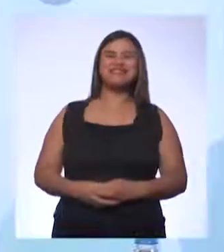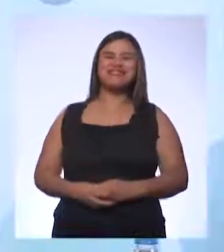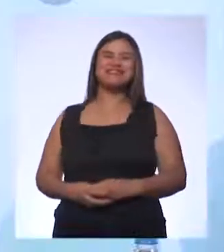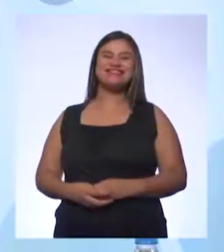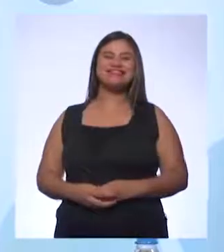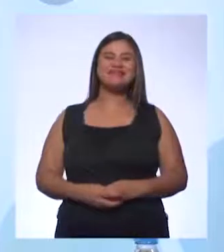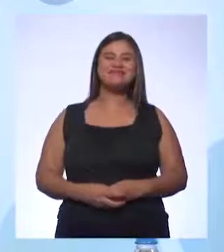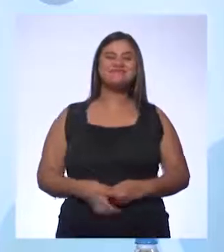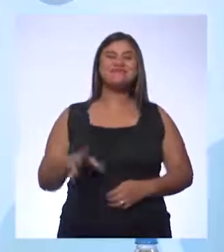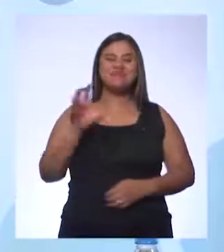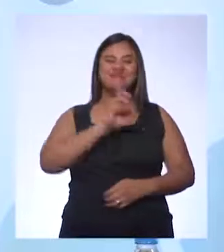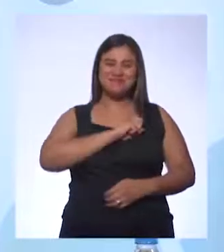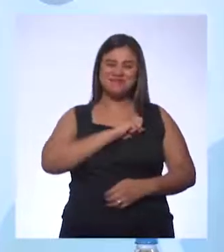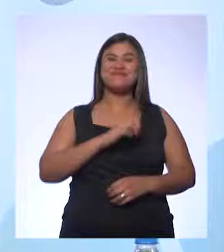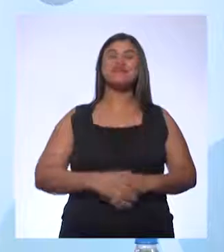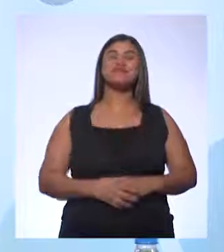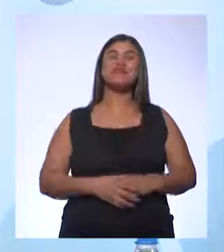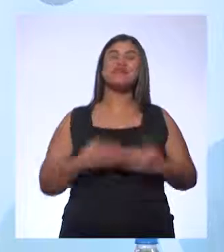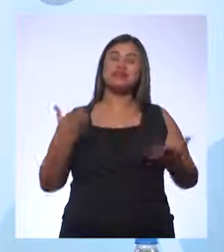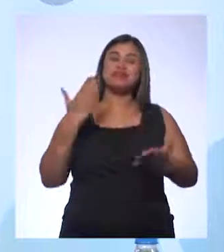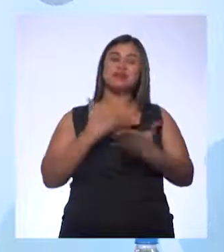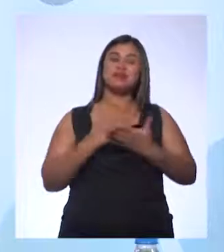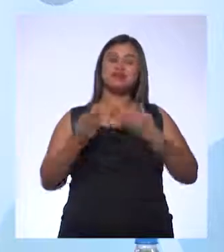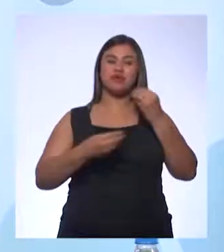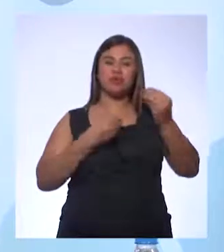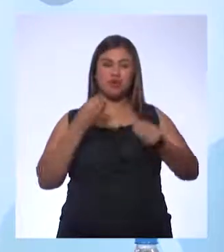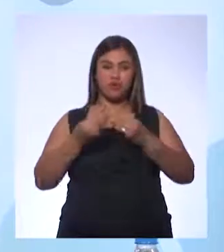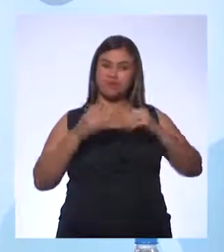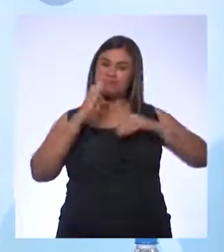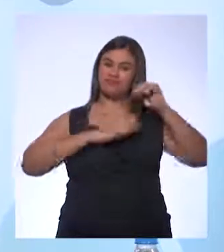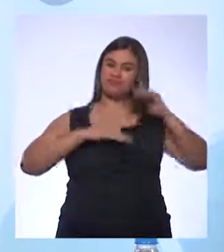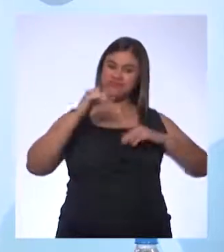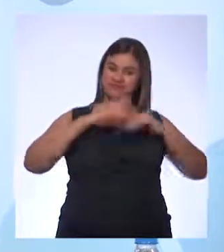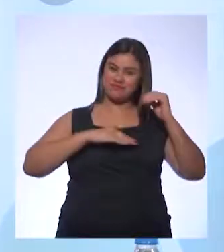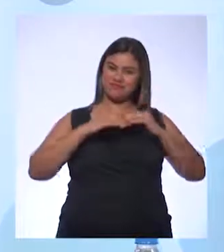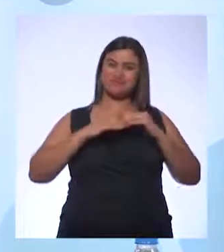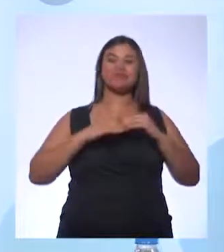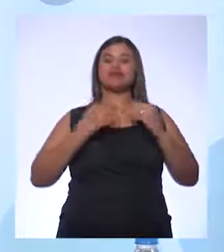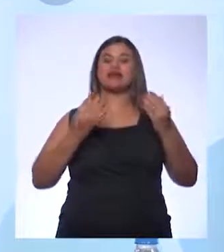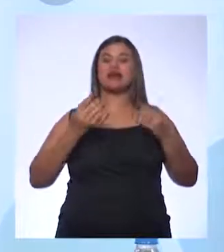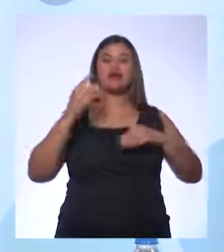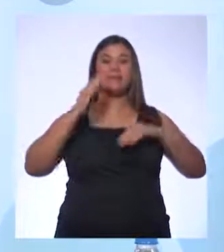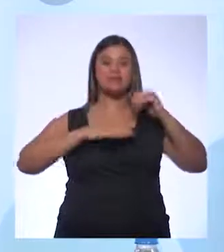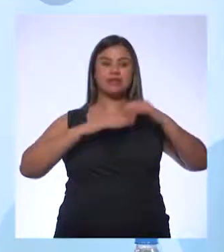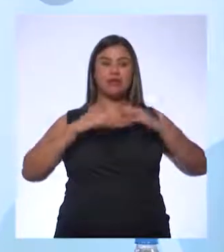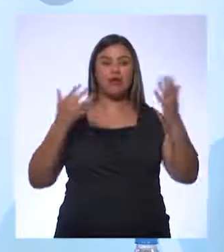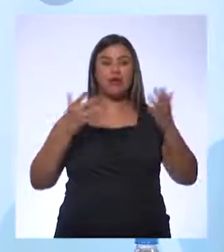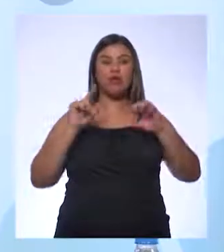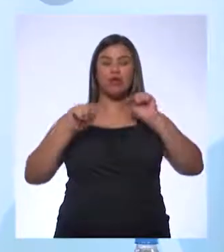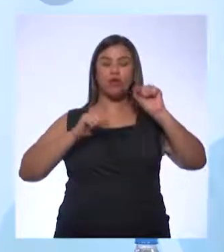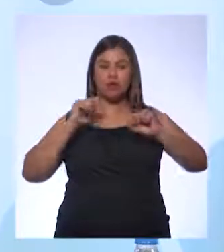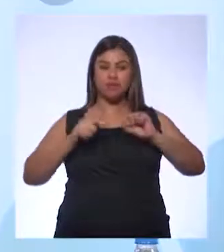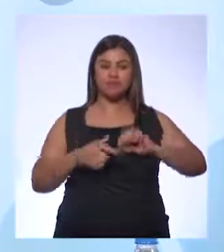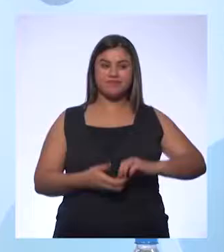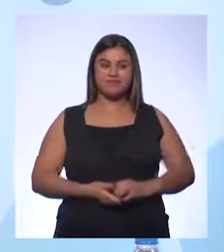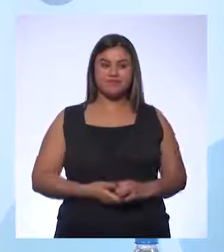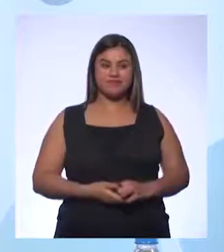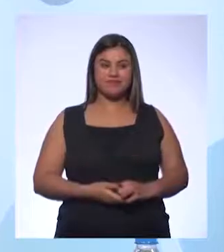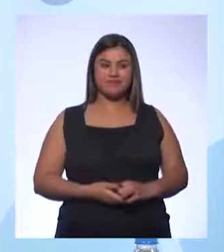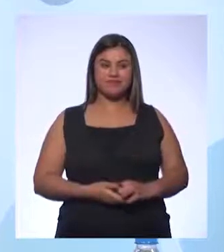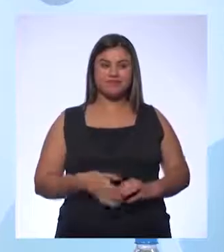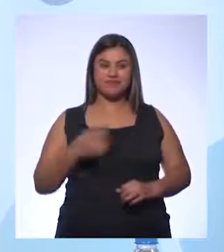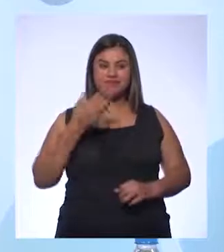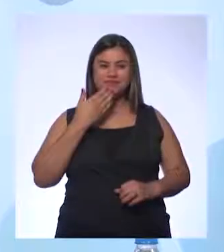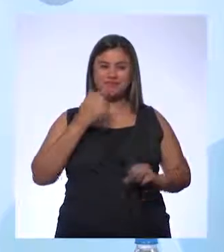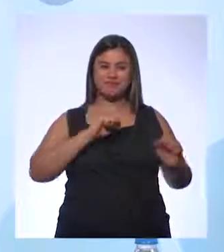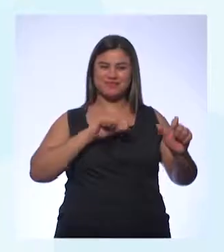turma. Como sempre, a gente vai começar com as nossas habilidades. A habilidade de hoje é... Aí vou pedir para o